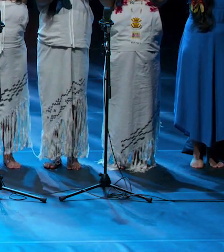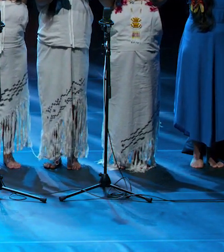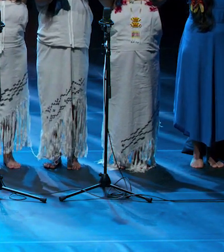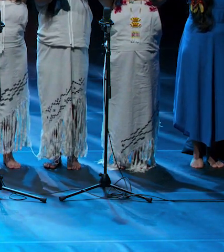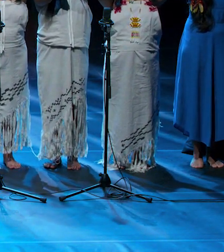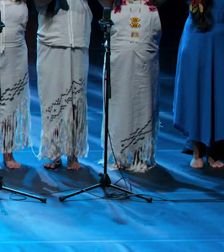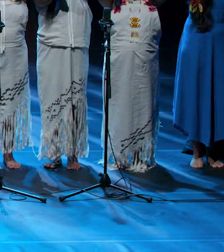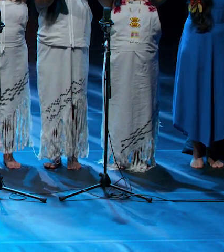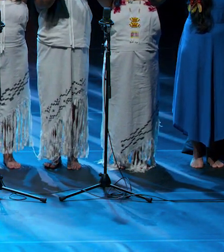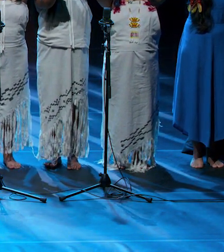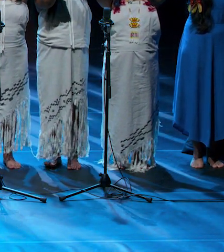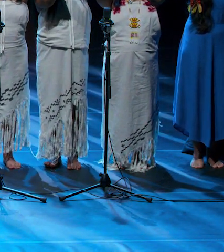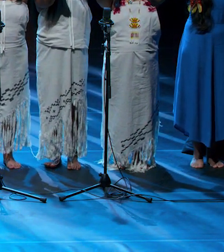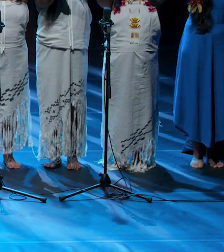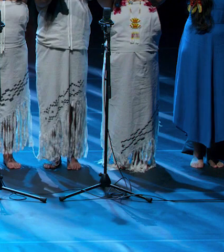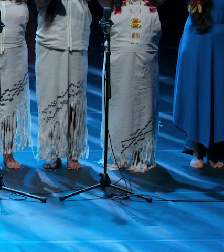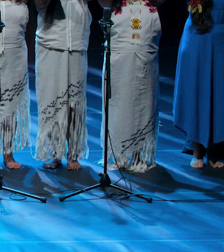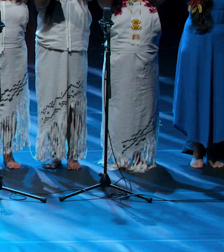Brother Goethe.